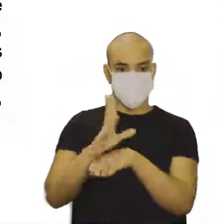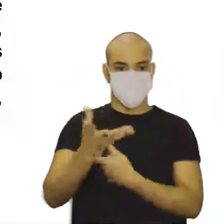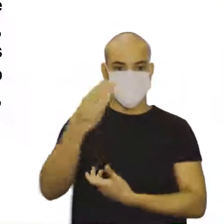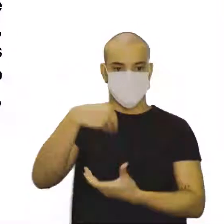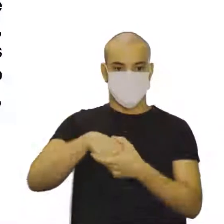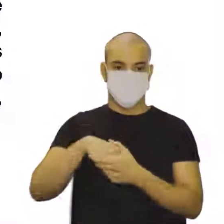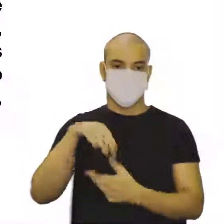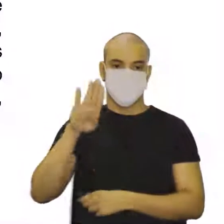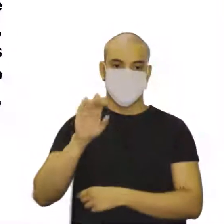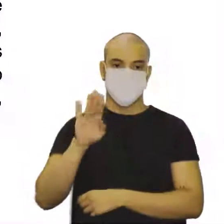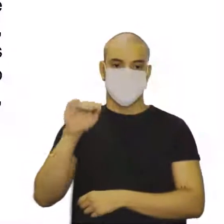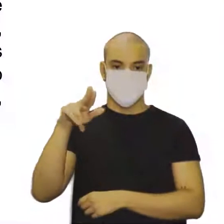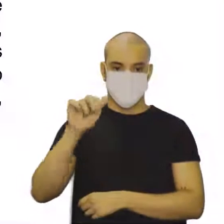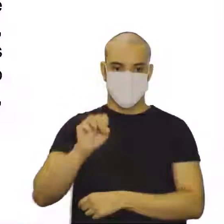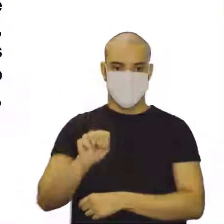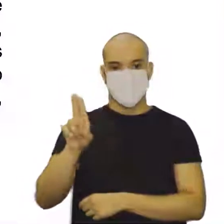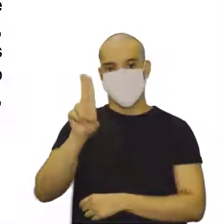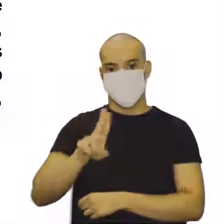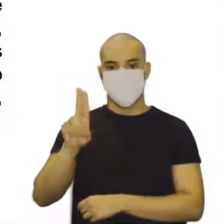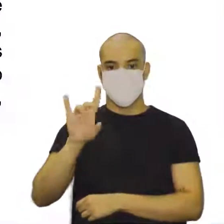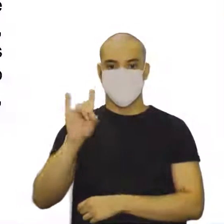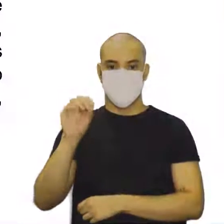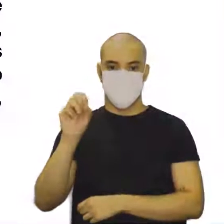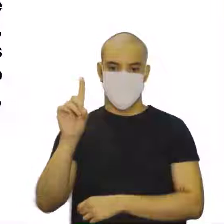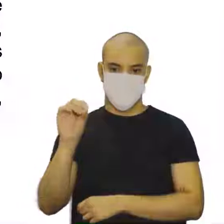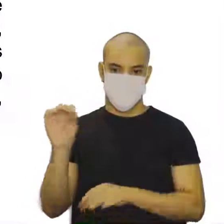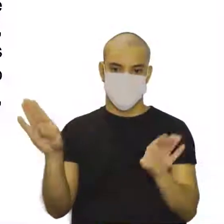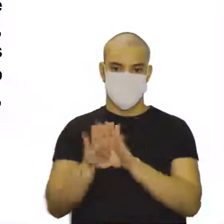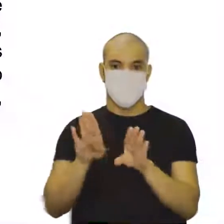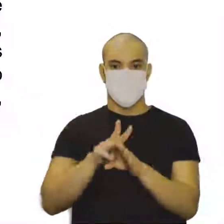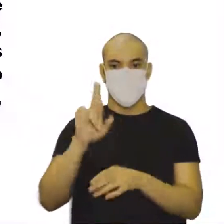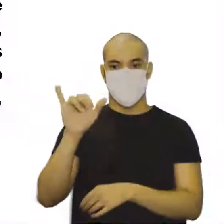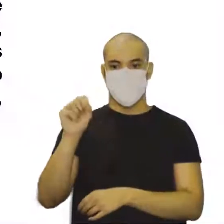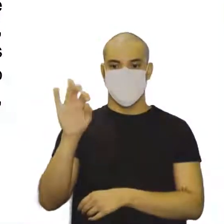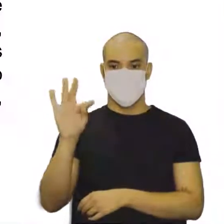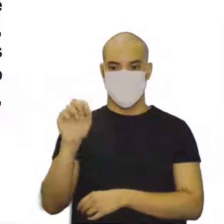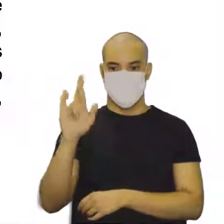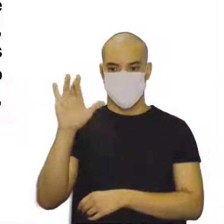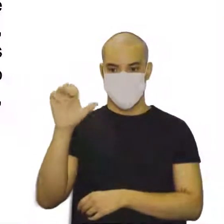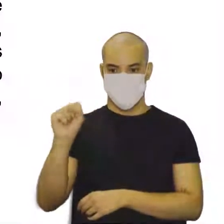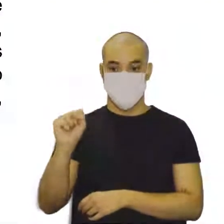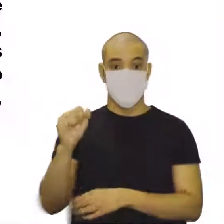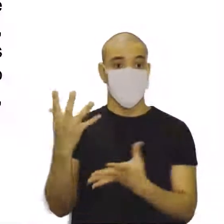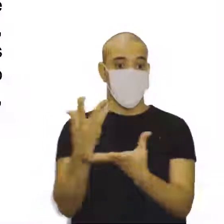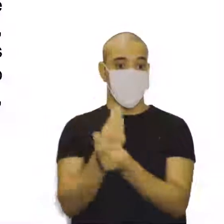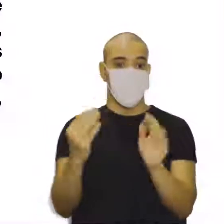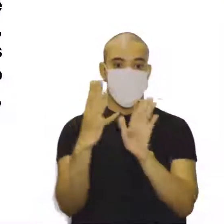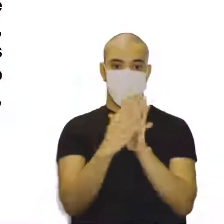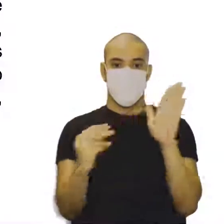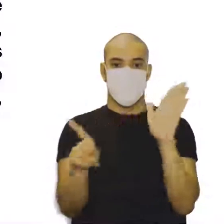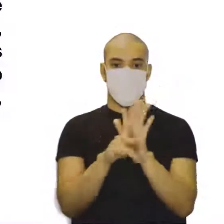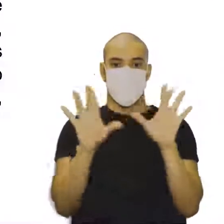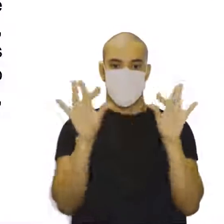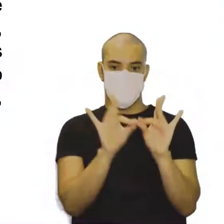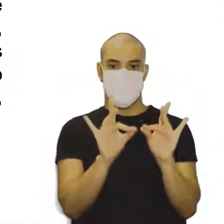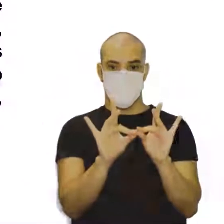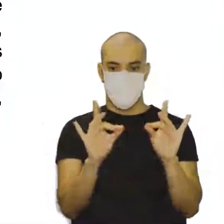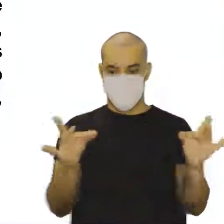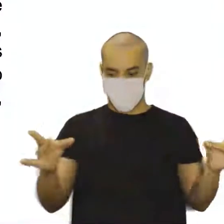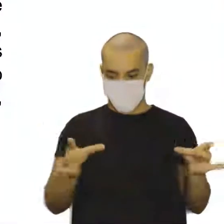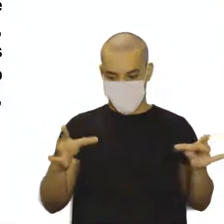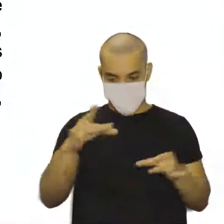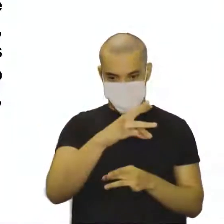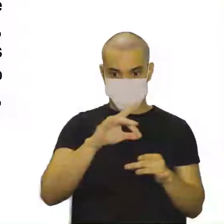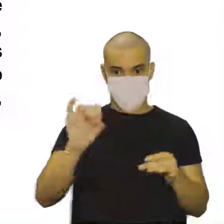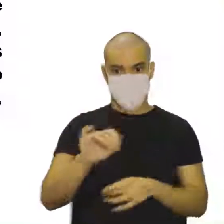suas bobinas, utilizando diodos e resistores. São muitos os modelos com fixações laterais ou